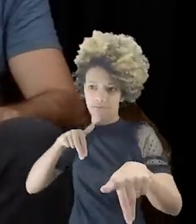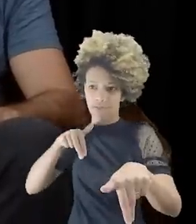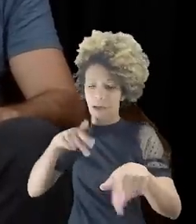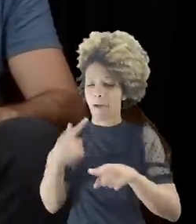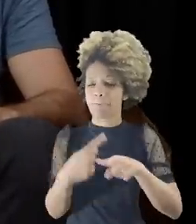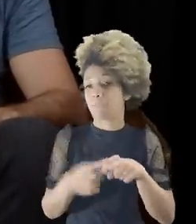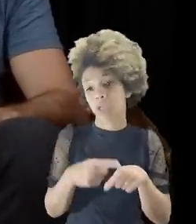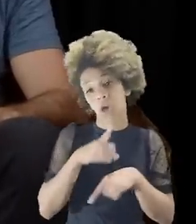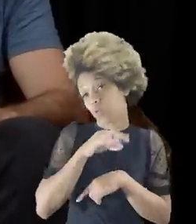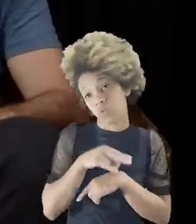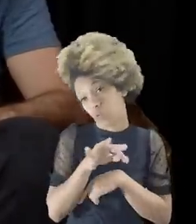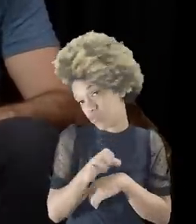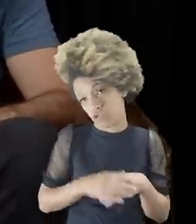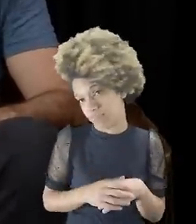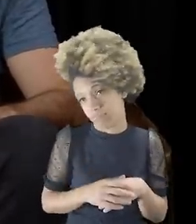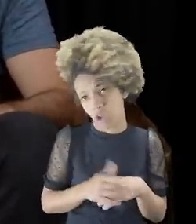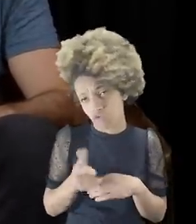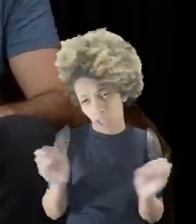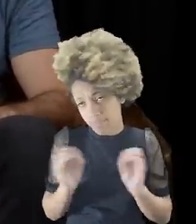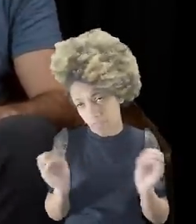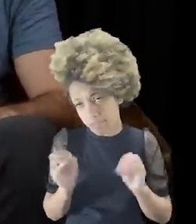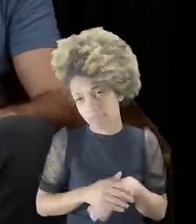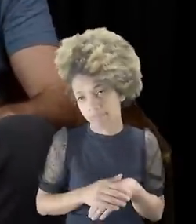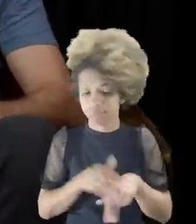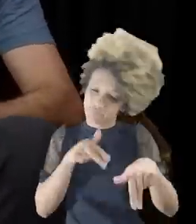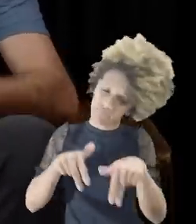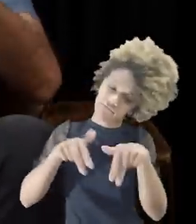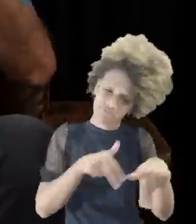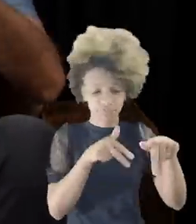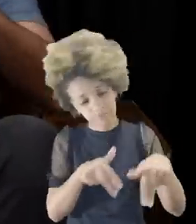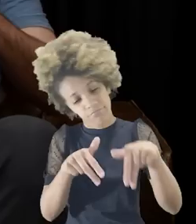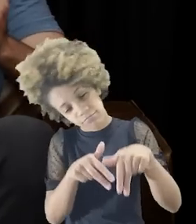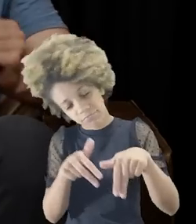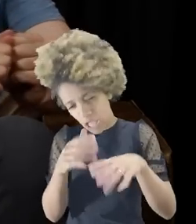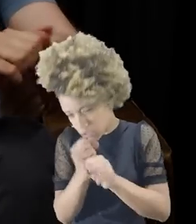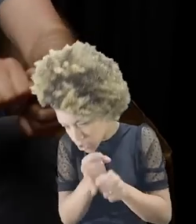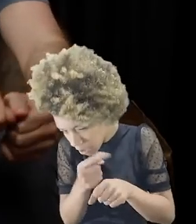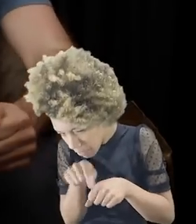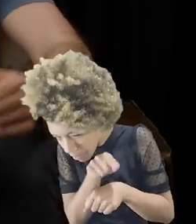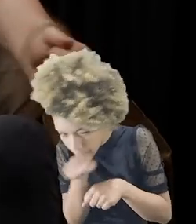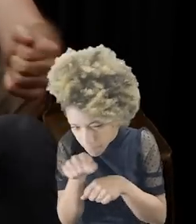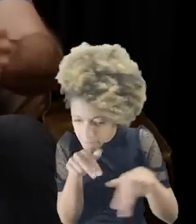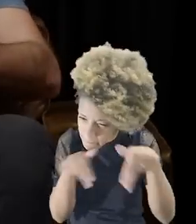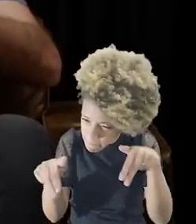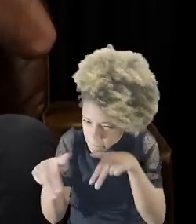do cara porque esse cara é que nem o dom ele não tinha não era explosivo nada então ele ia na fintinha e o cara pulava aí ele fazia eu ficaria para lá ele